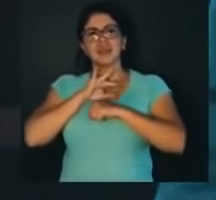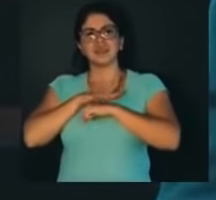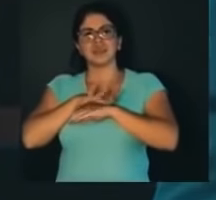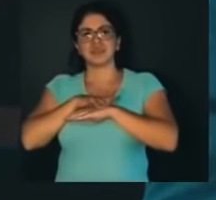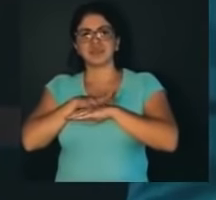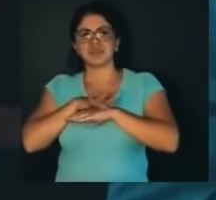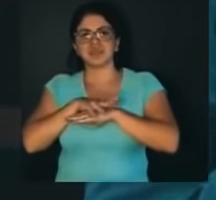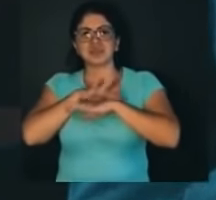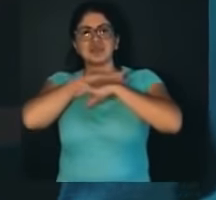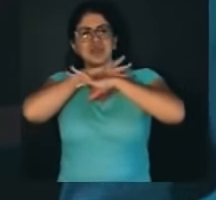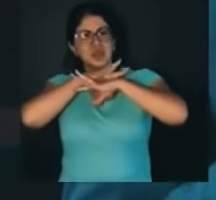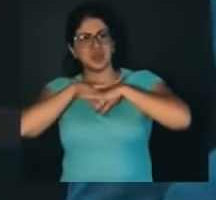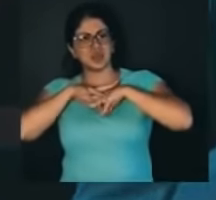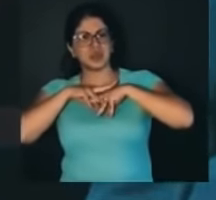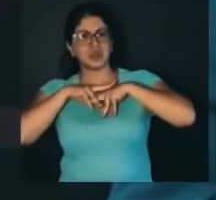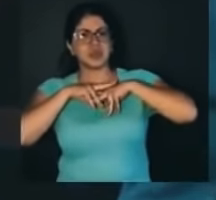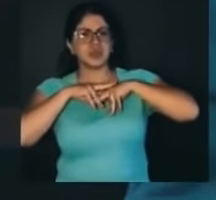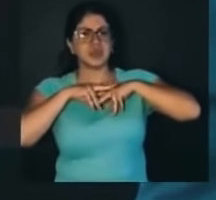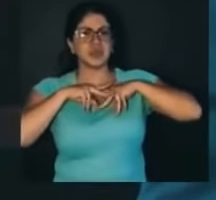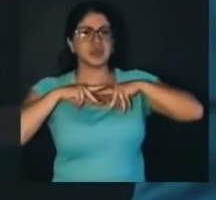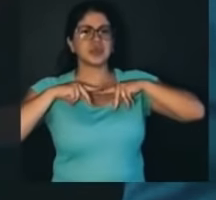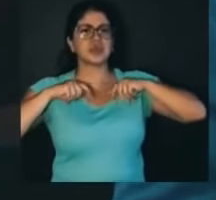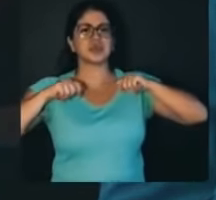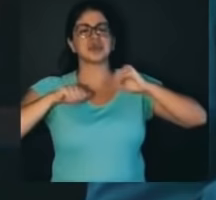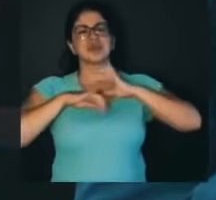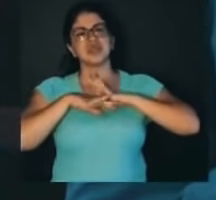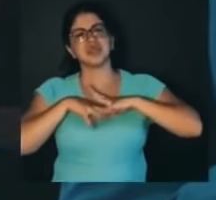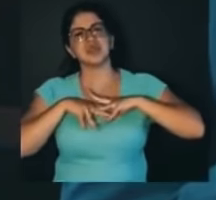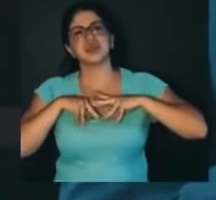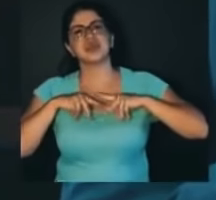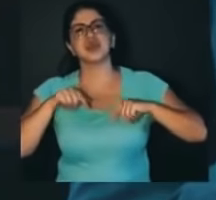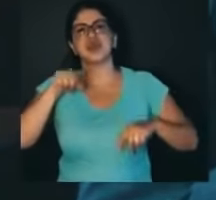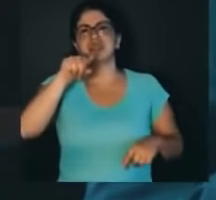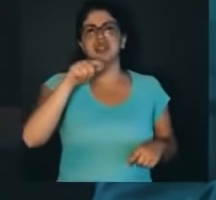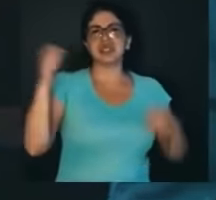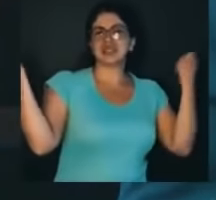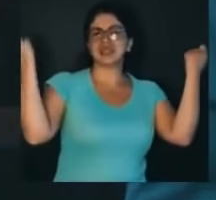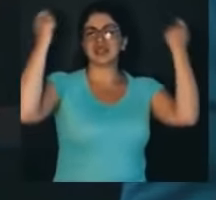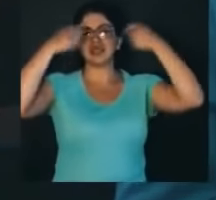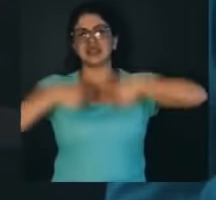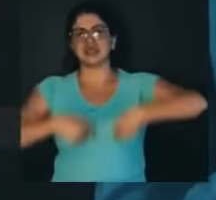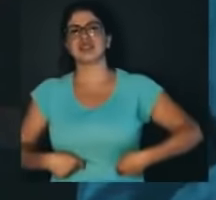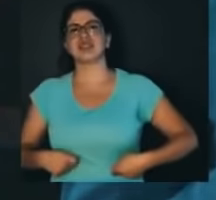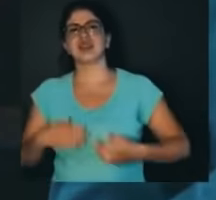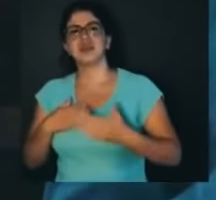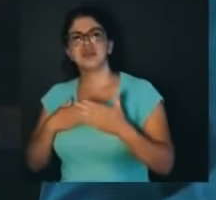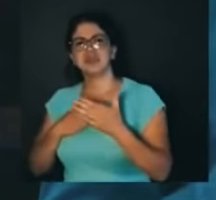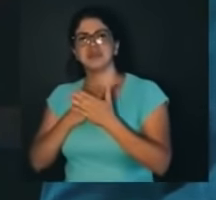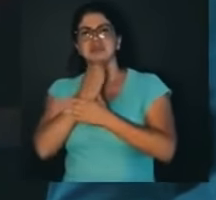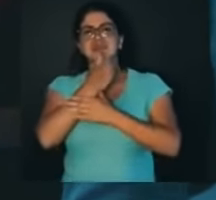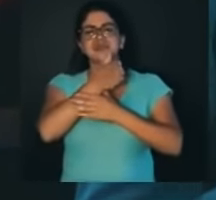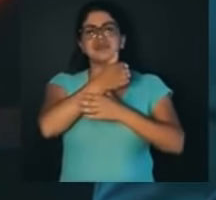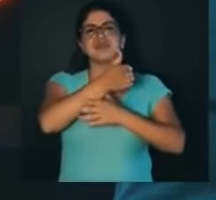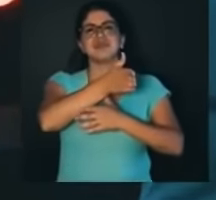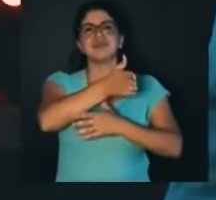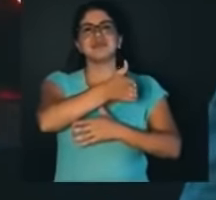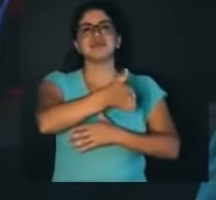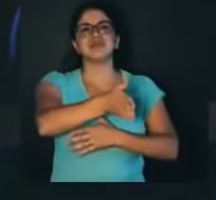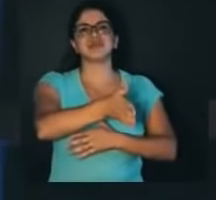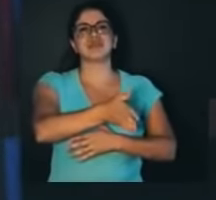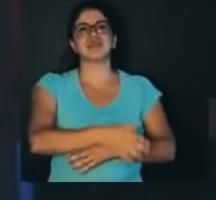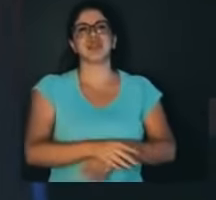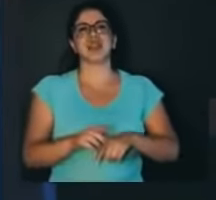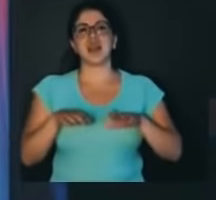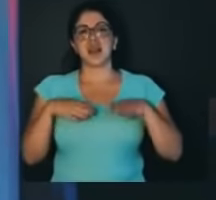destruindo você, que estão limitando você e que talvez iriam matar você. Mas em nome